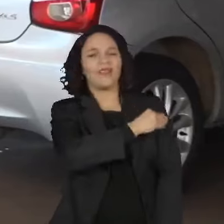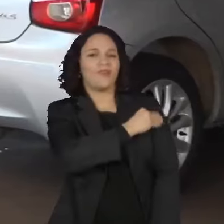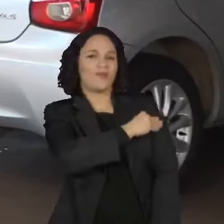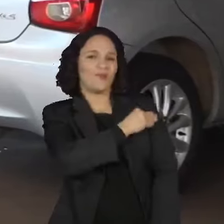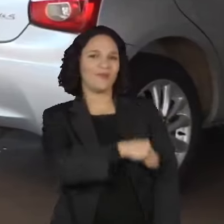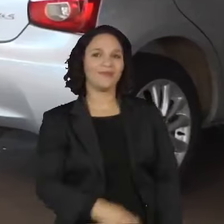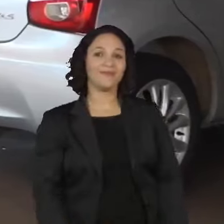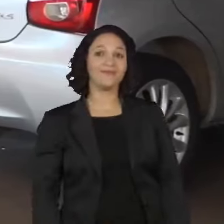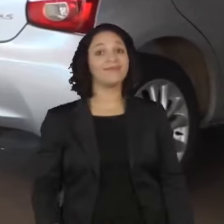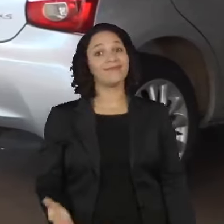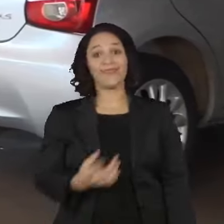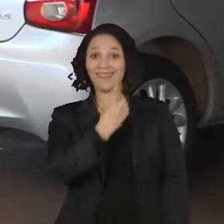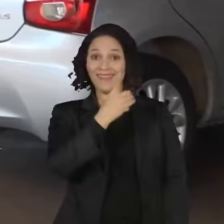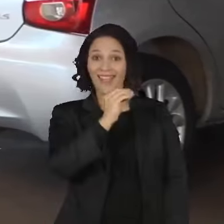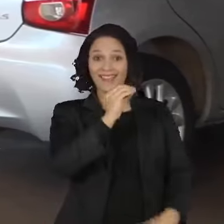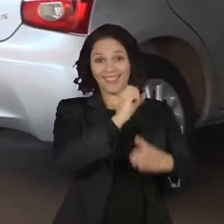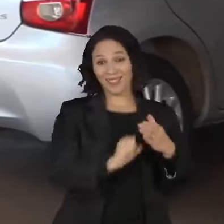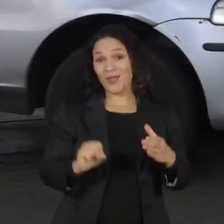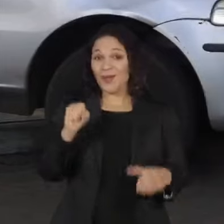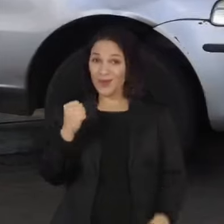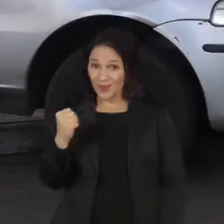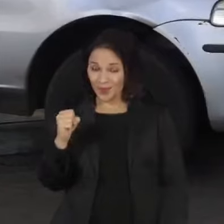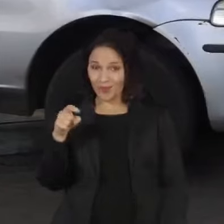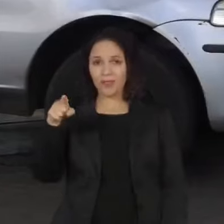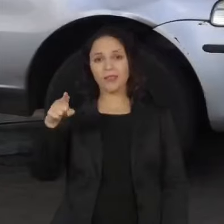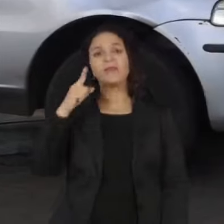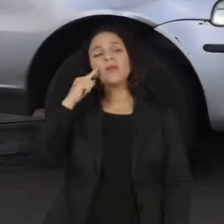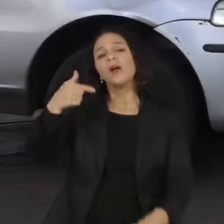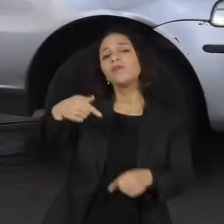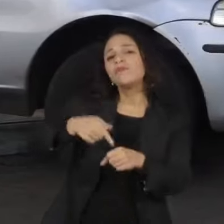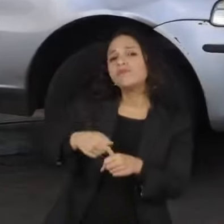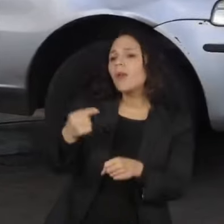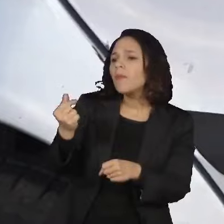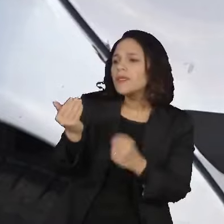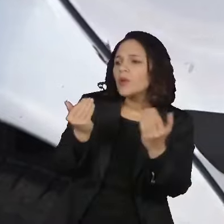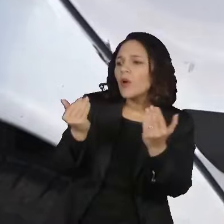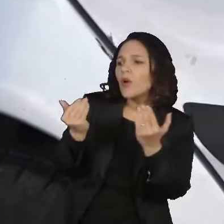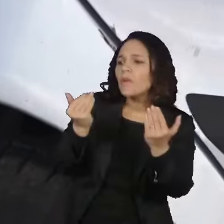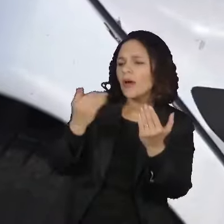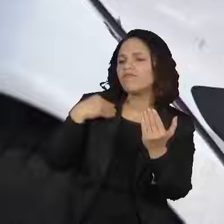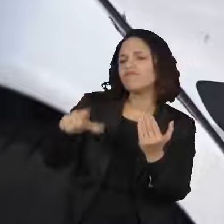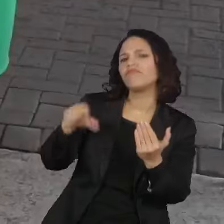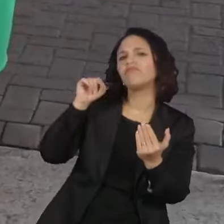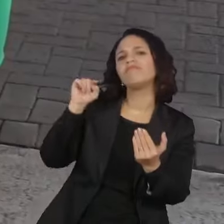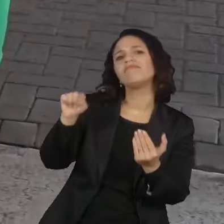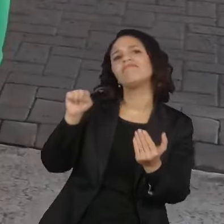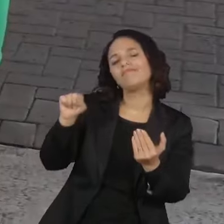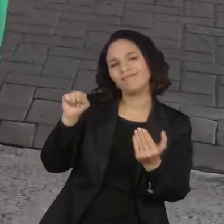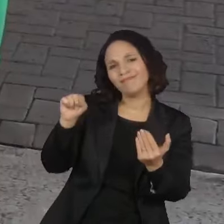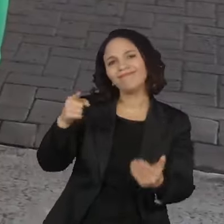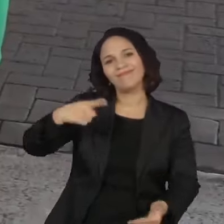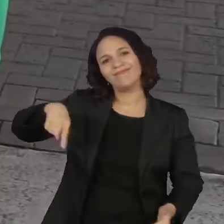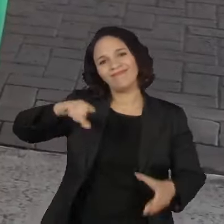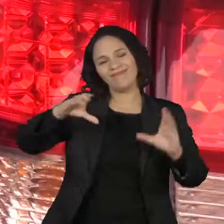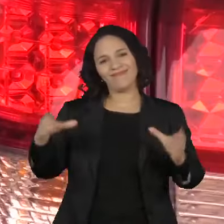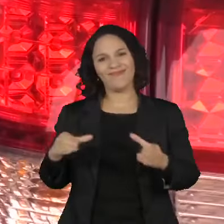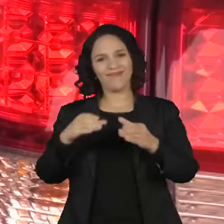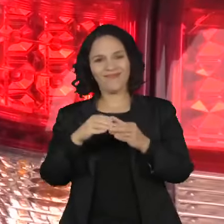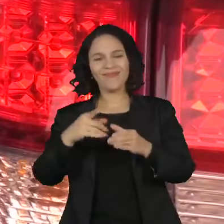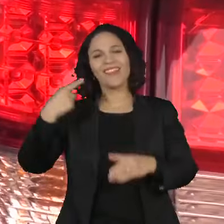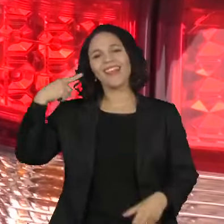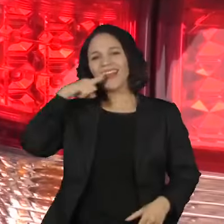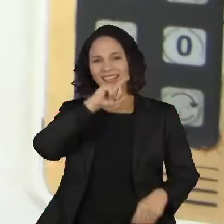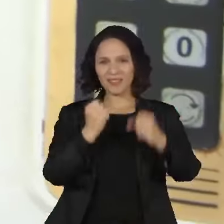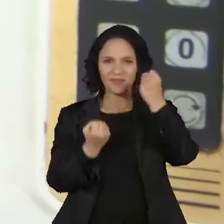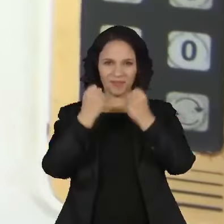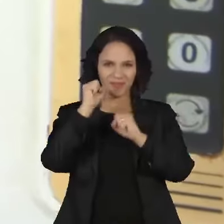Para 8 em cada 10 consumidores, é o preço na bomba que determina a escolha do combustível, segundo a União das Indústrias de Cana-de-Açúcar,